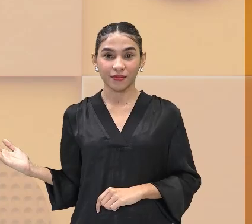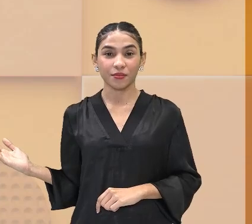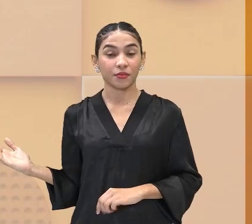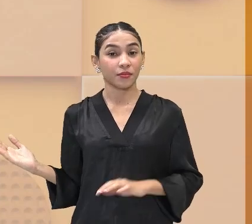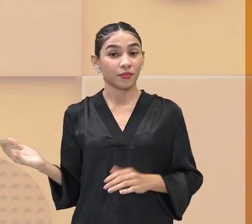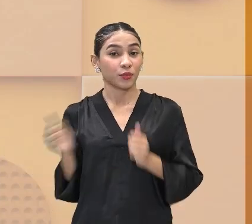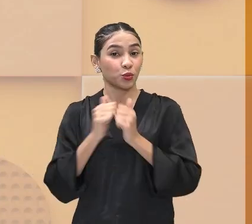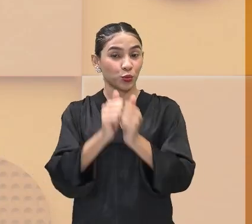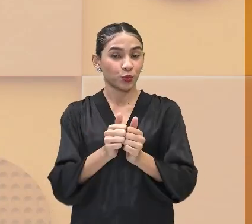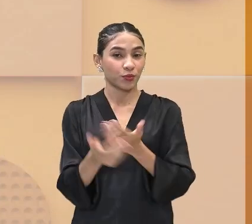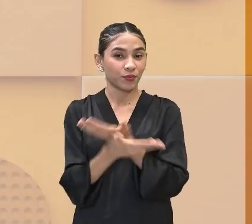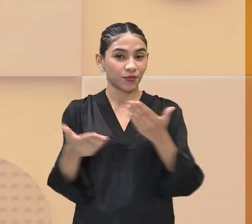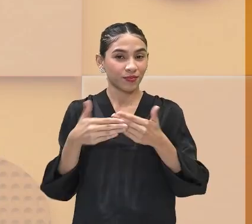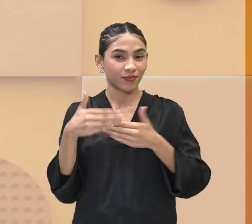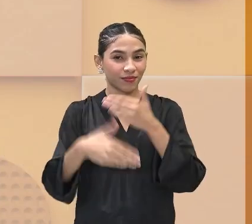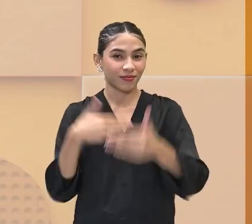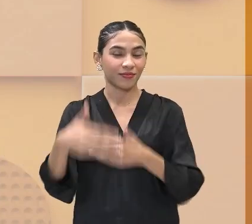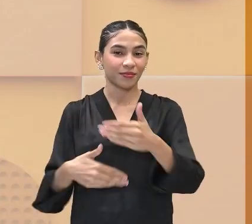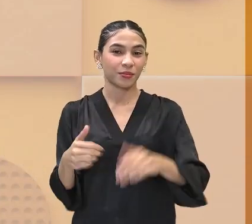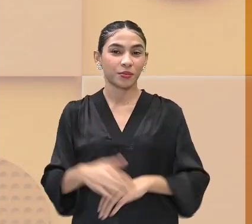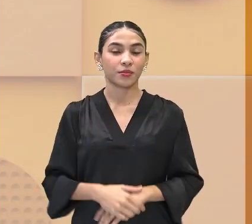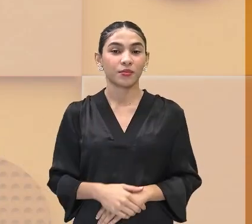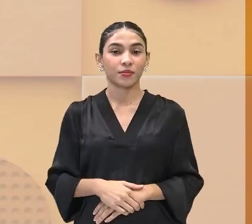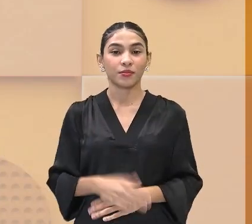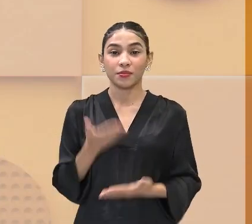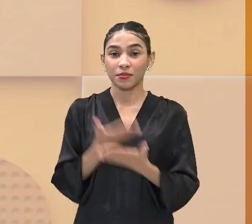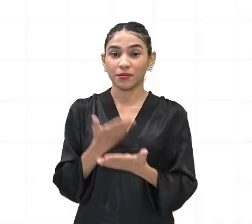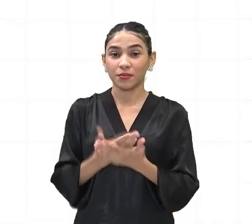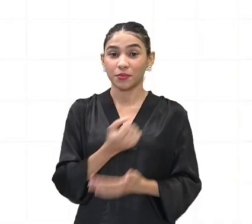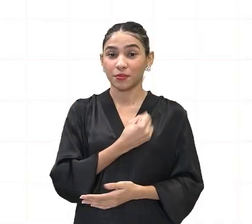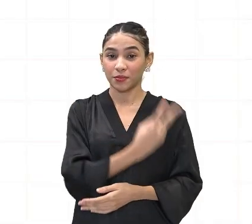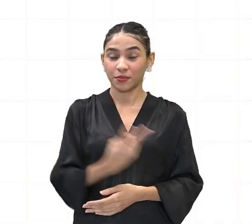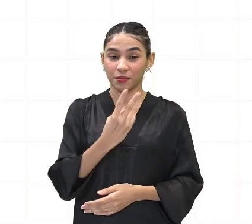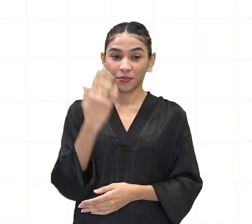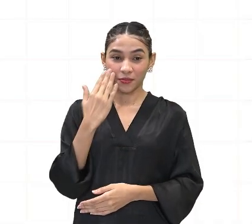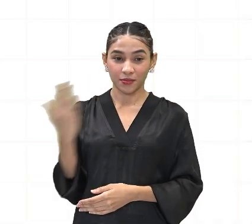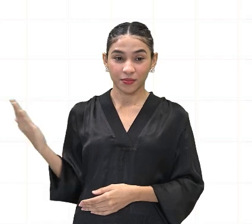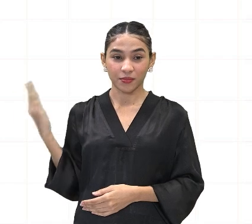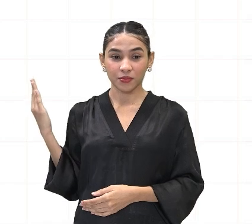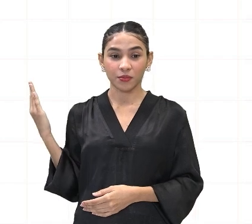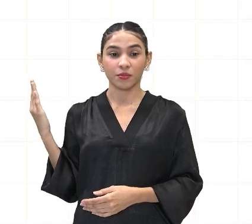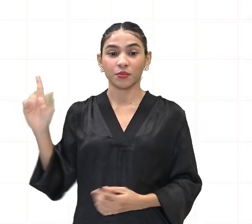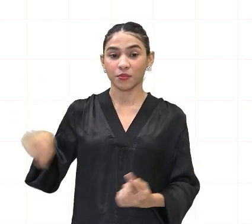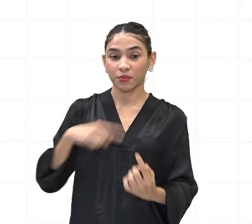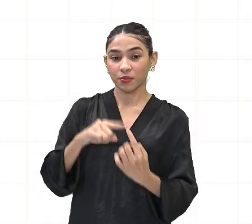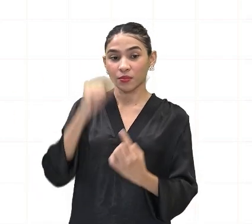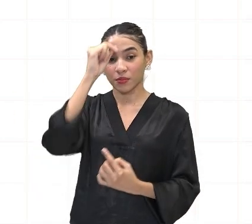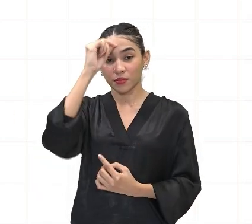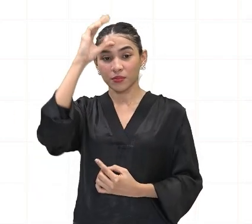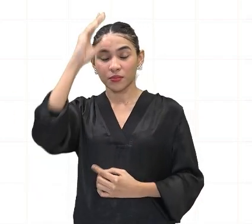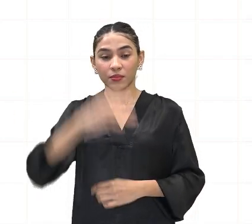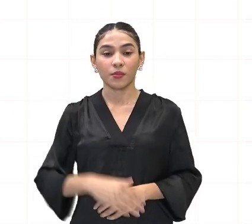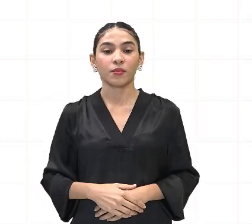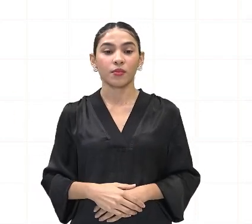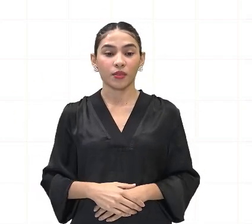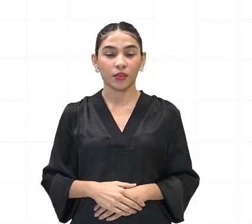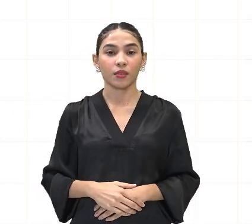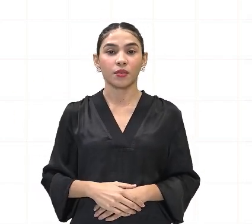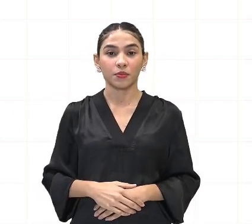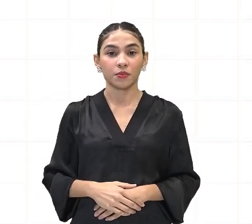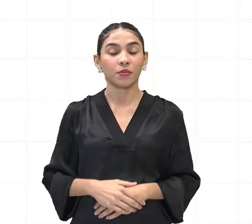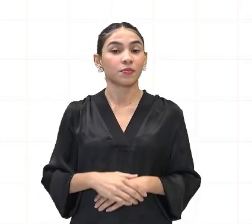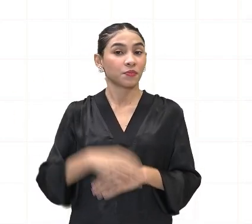e estaremos juntos nessa jornada. Vamos à aula de número 2, que tem como objeto de conhecimento